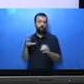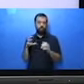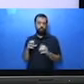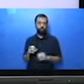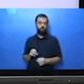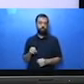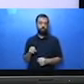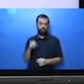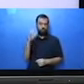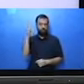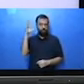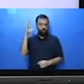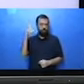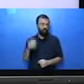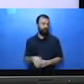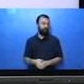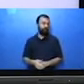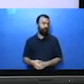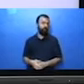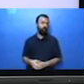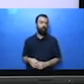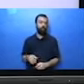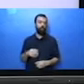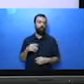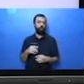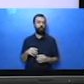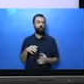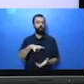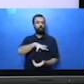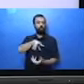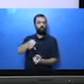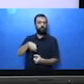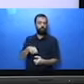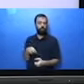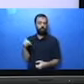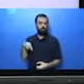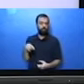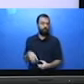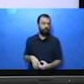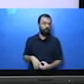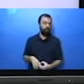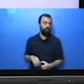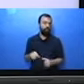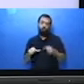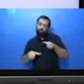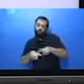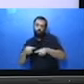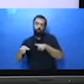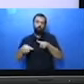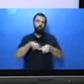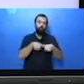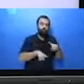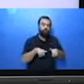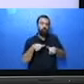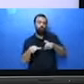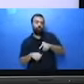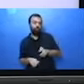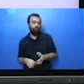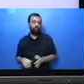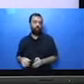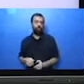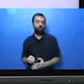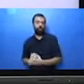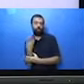o planeta Terra que se move a cada momento, juntamente com os climas climáticos. É isso que vai dar a forma do